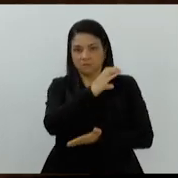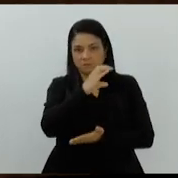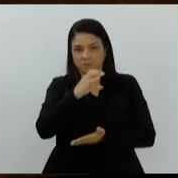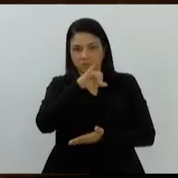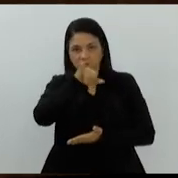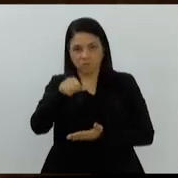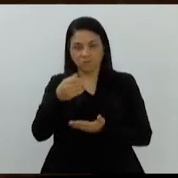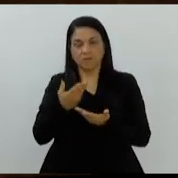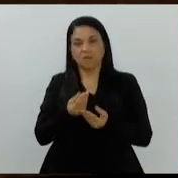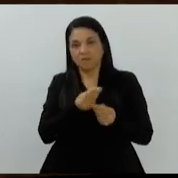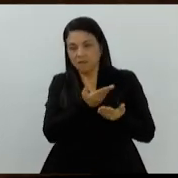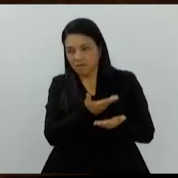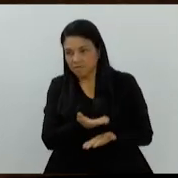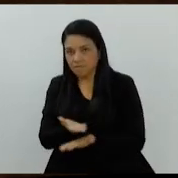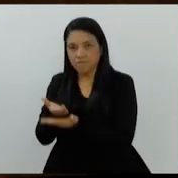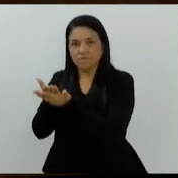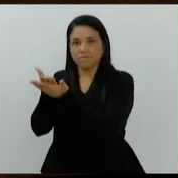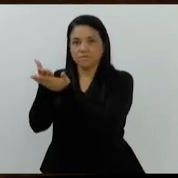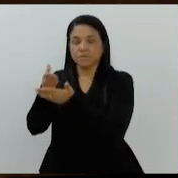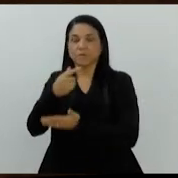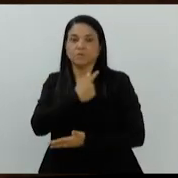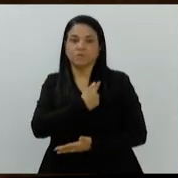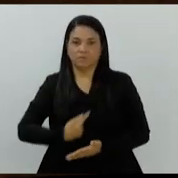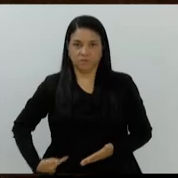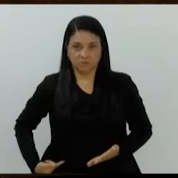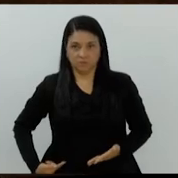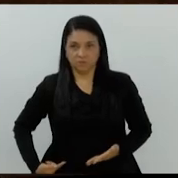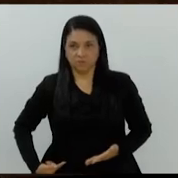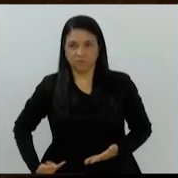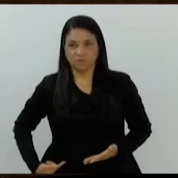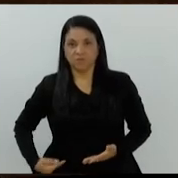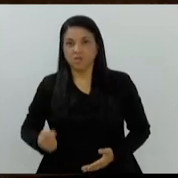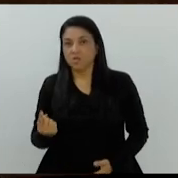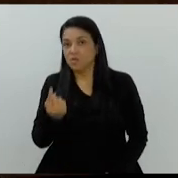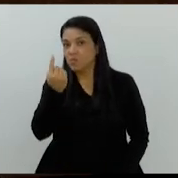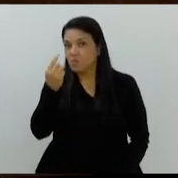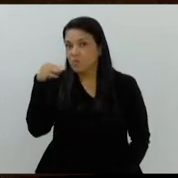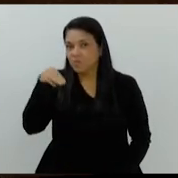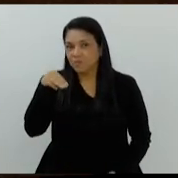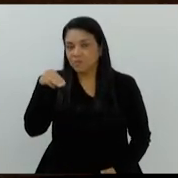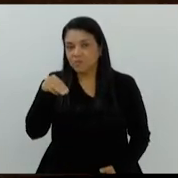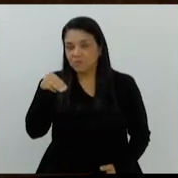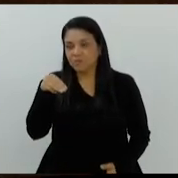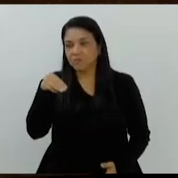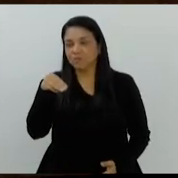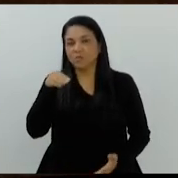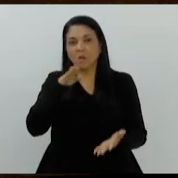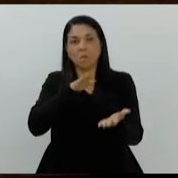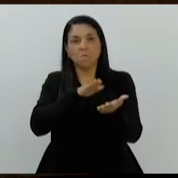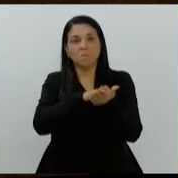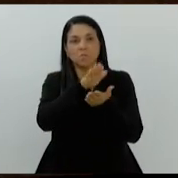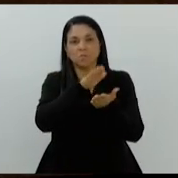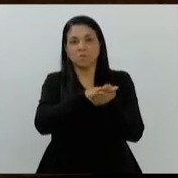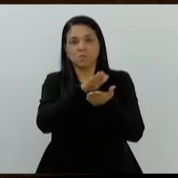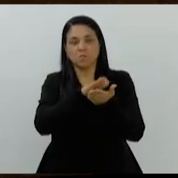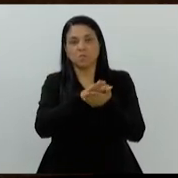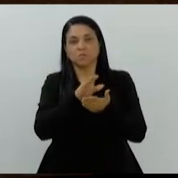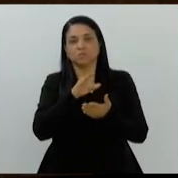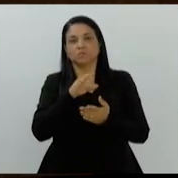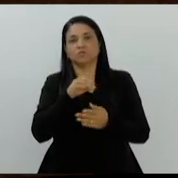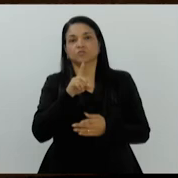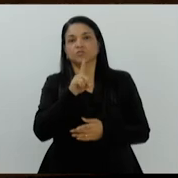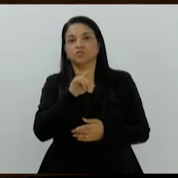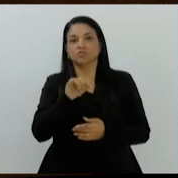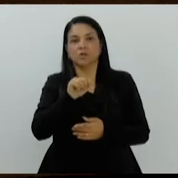governador. Em um minuto, ele promulgou e publicou no Diário Oficial.